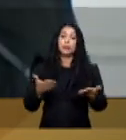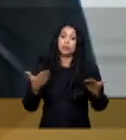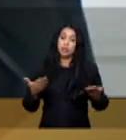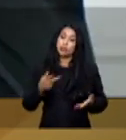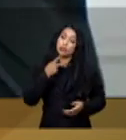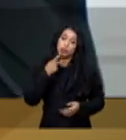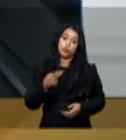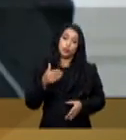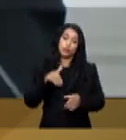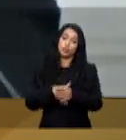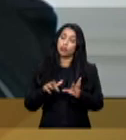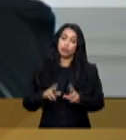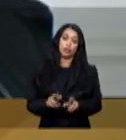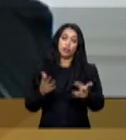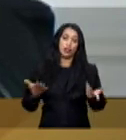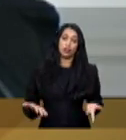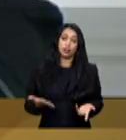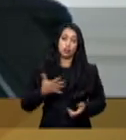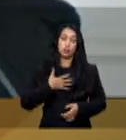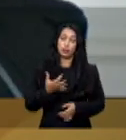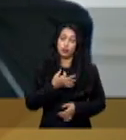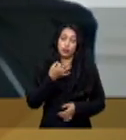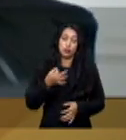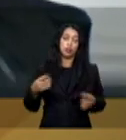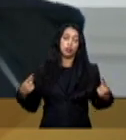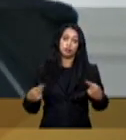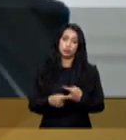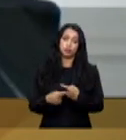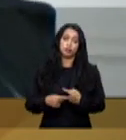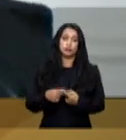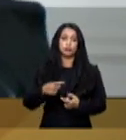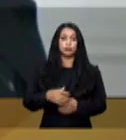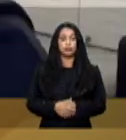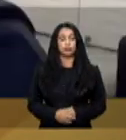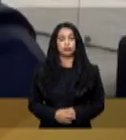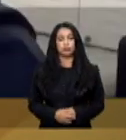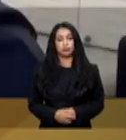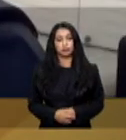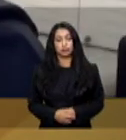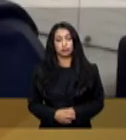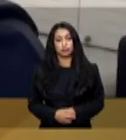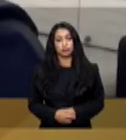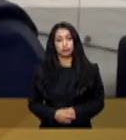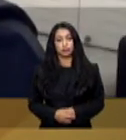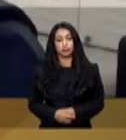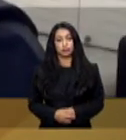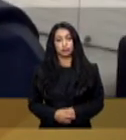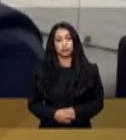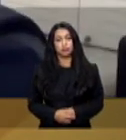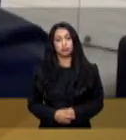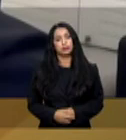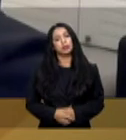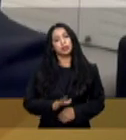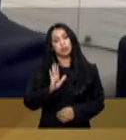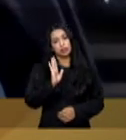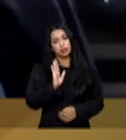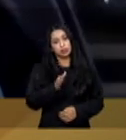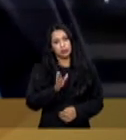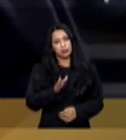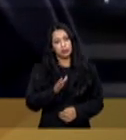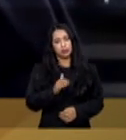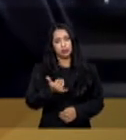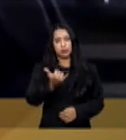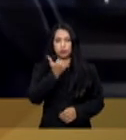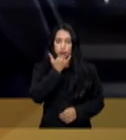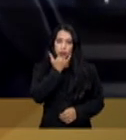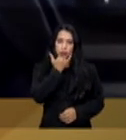divergência, as duas posições são absolutamente sendo respeitadas. As posições estão colocadas... Presidente, só para